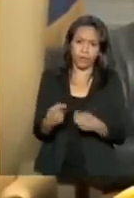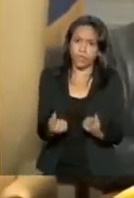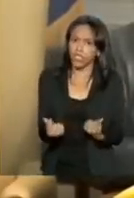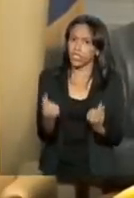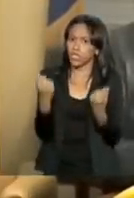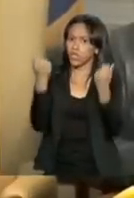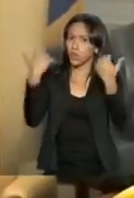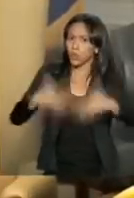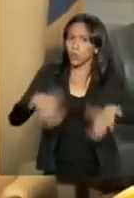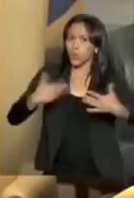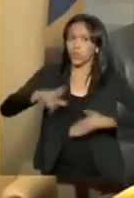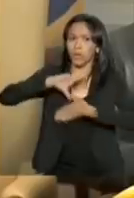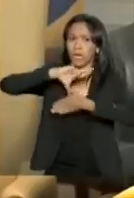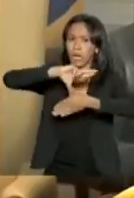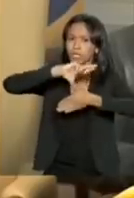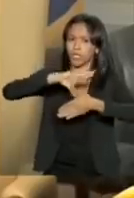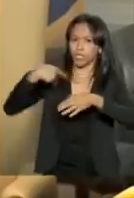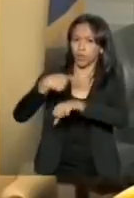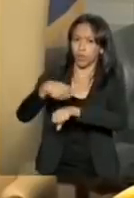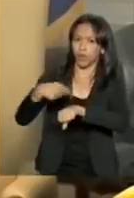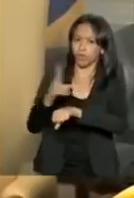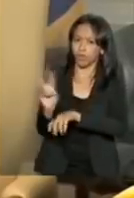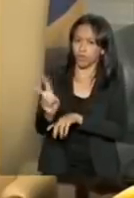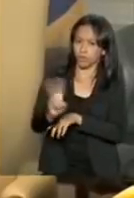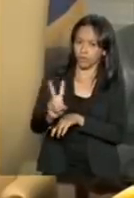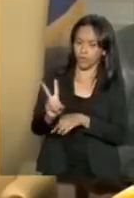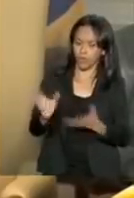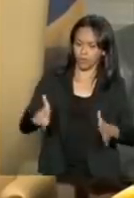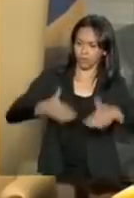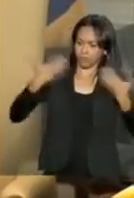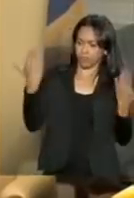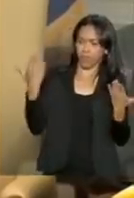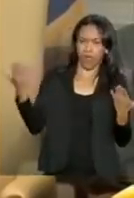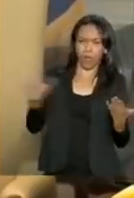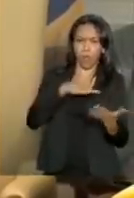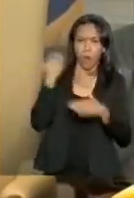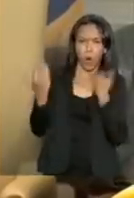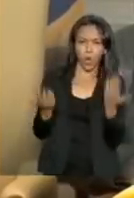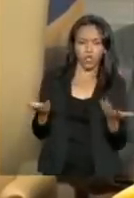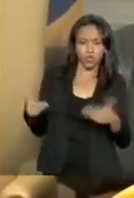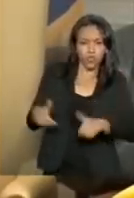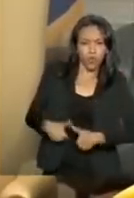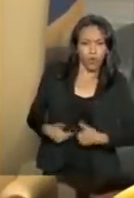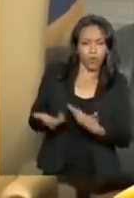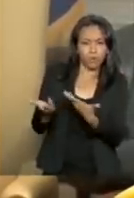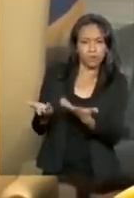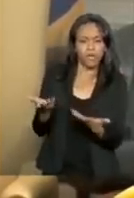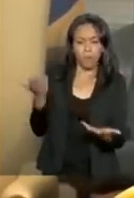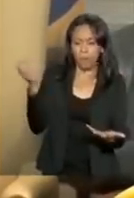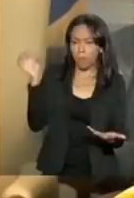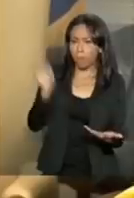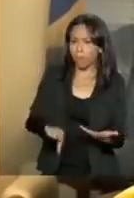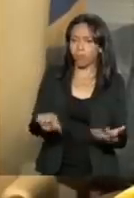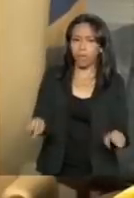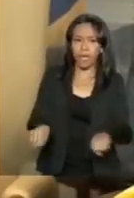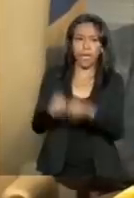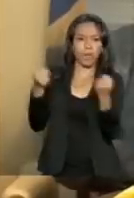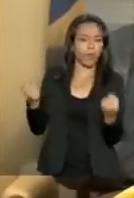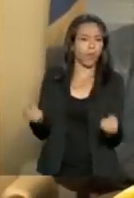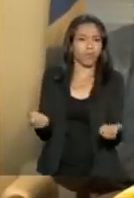mais ricos da América Latina, o que nós vimos em morte, fome, então, e tornou-se o país mais pobre.